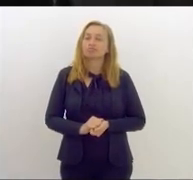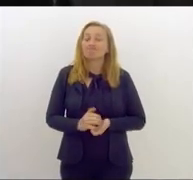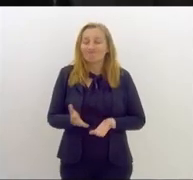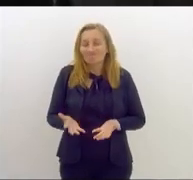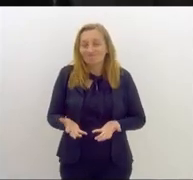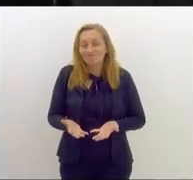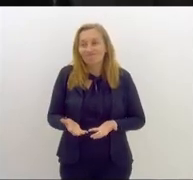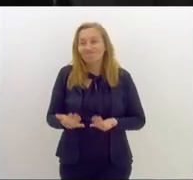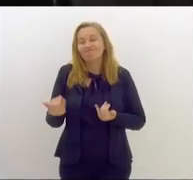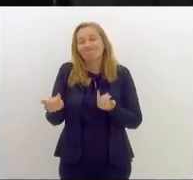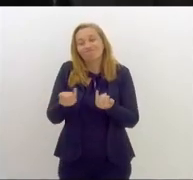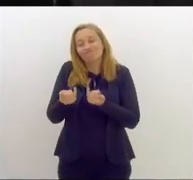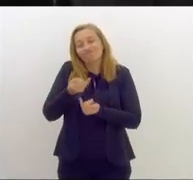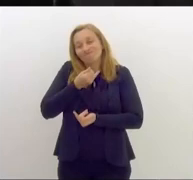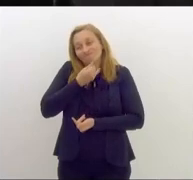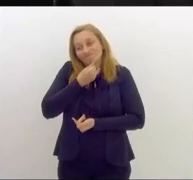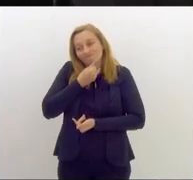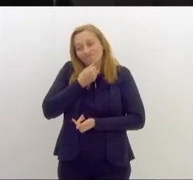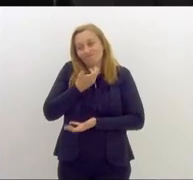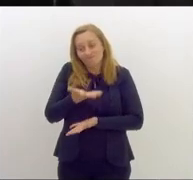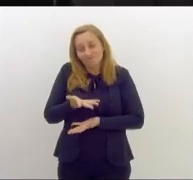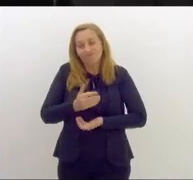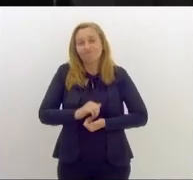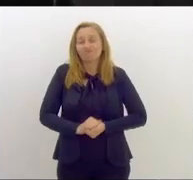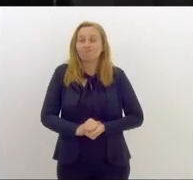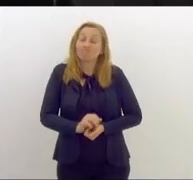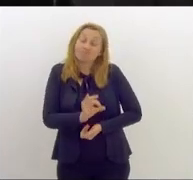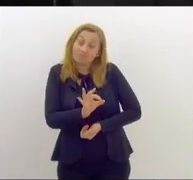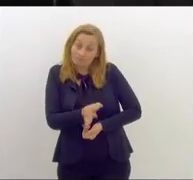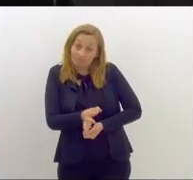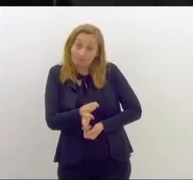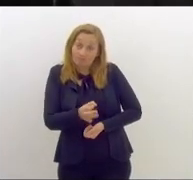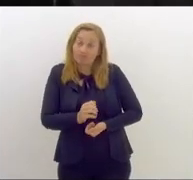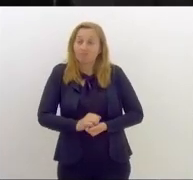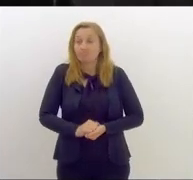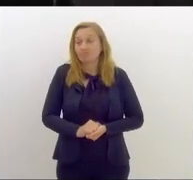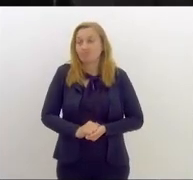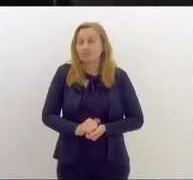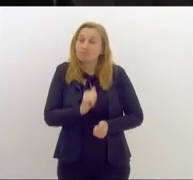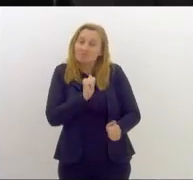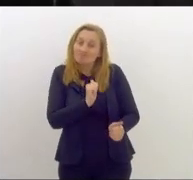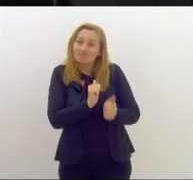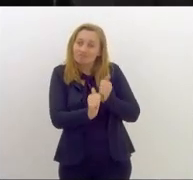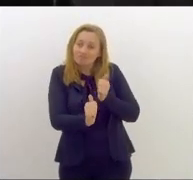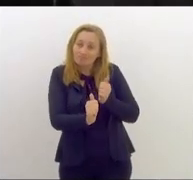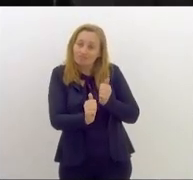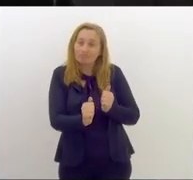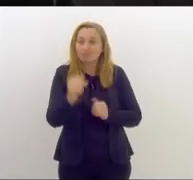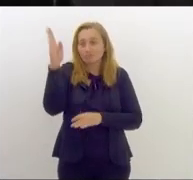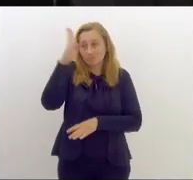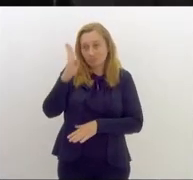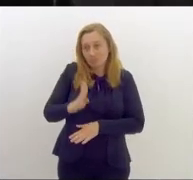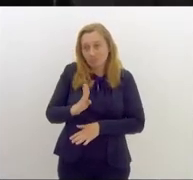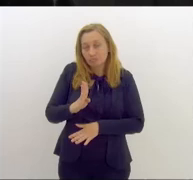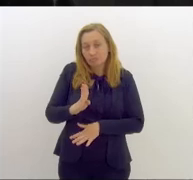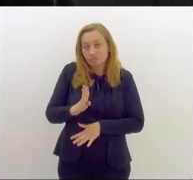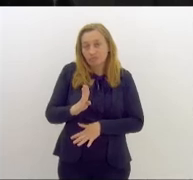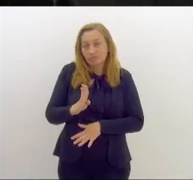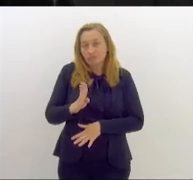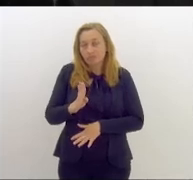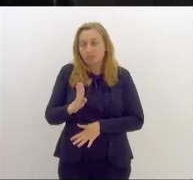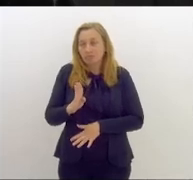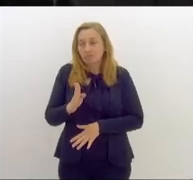recebe essa Triste notícia e evidentemente o esporte brasileiro tá de luto